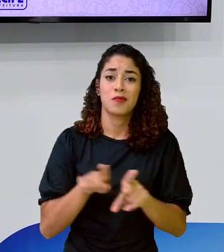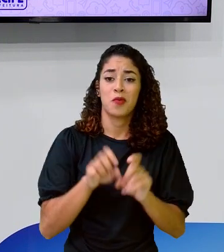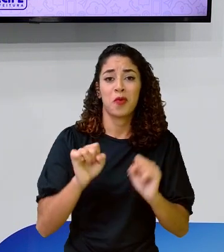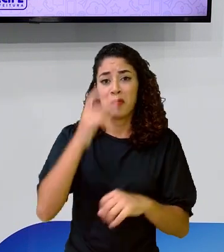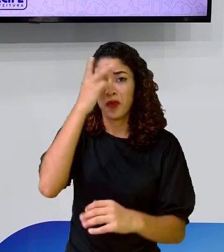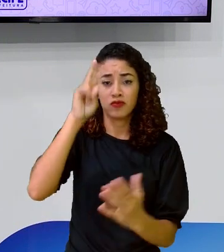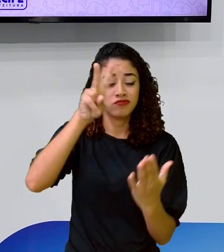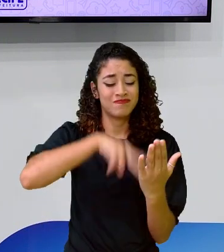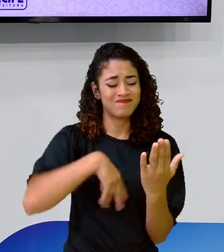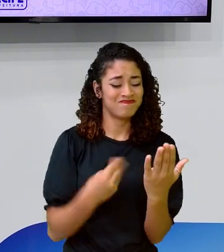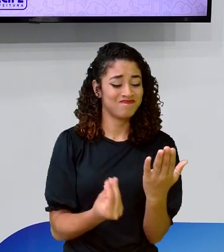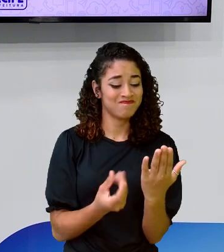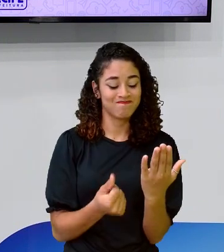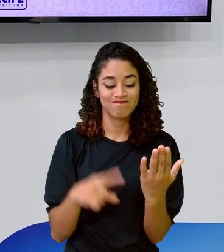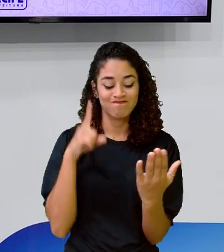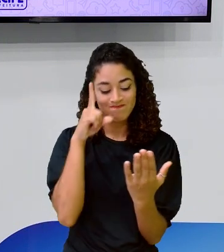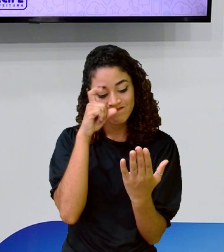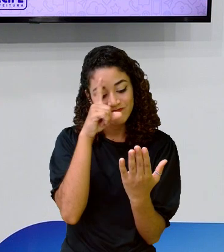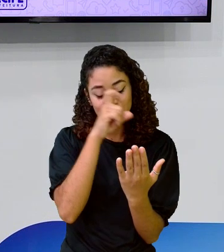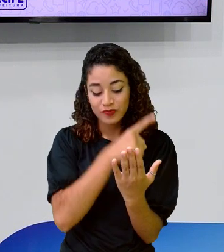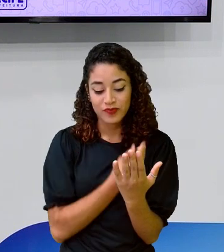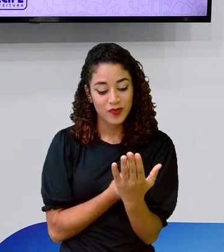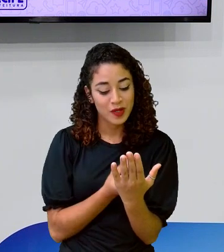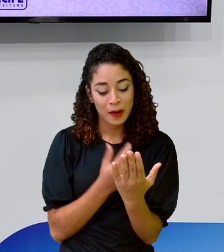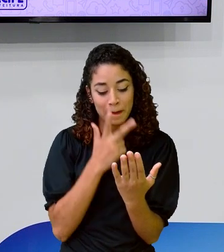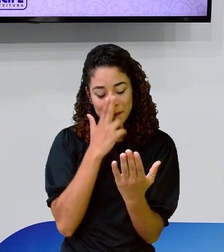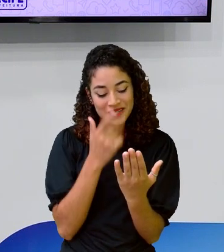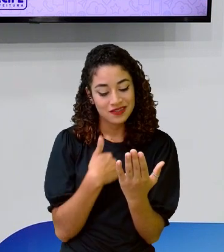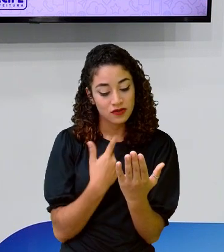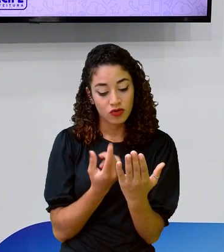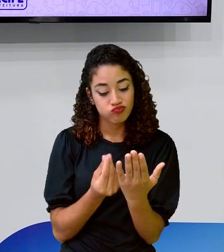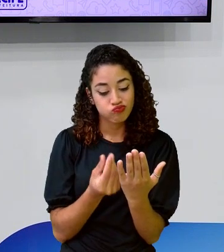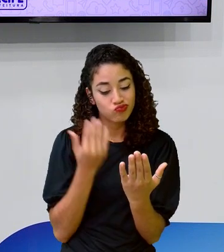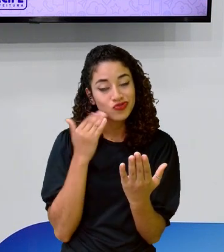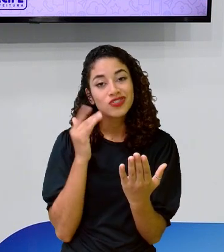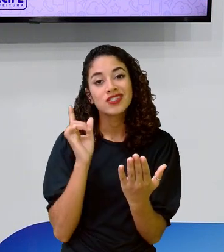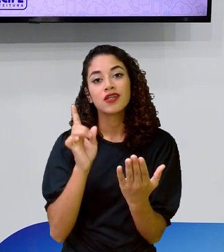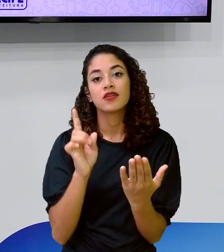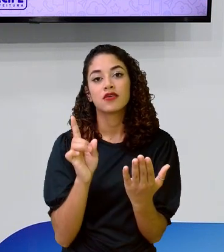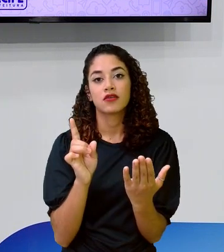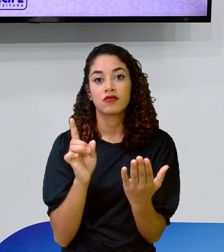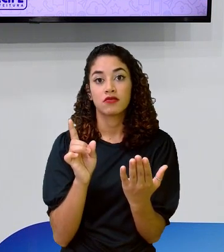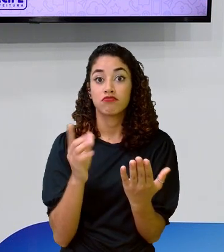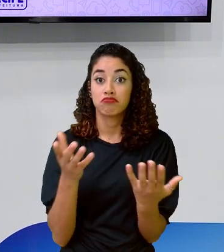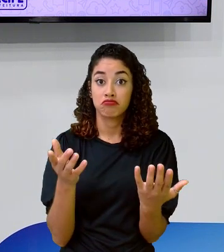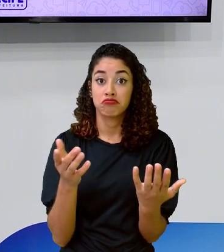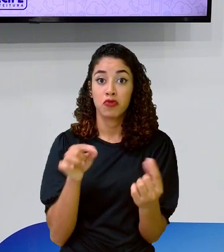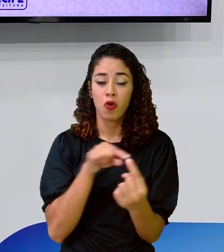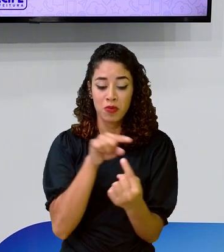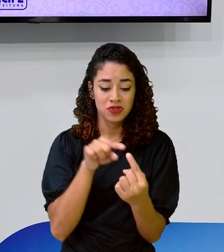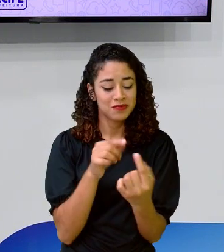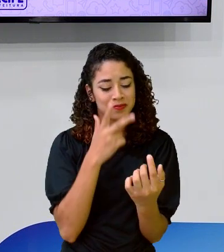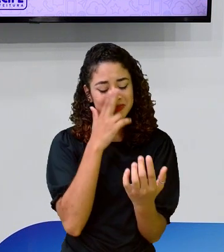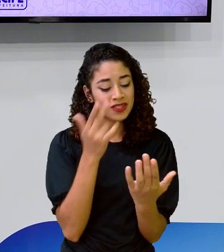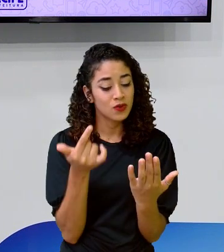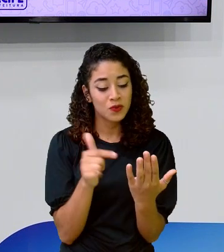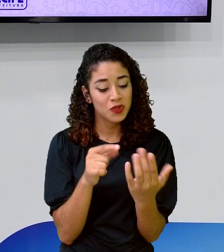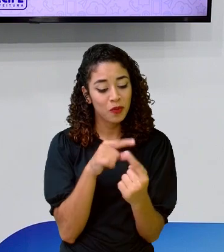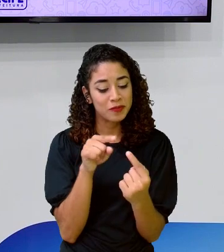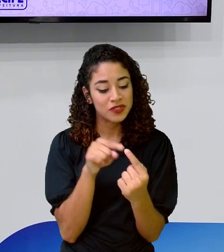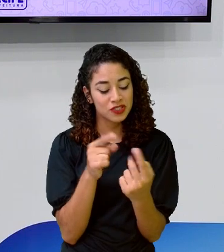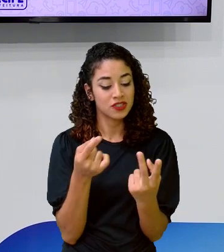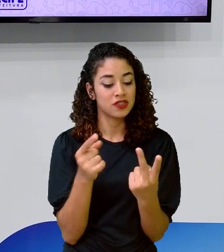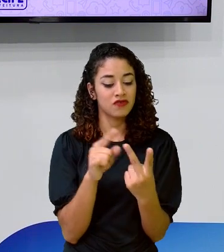encontrar, justamente, se não estiver, muito claro, ali, a escrita, o objetivo, ele tem uma dificuldade, ele